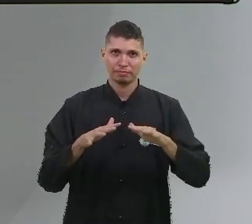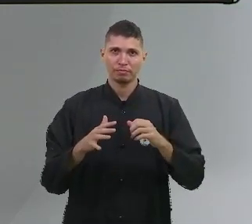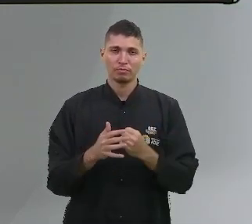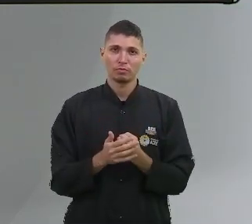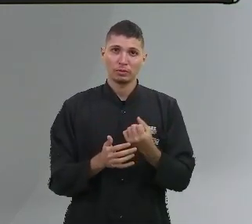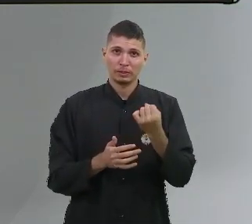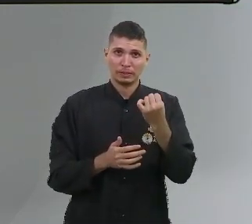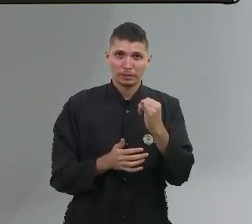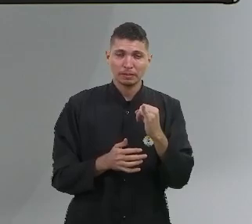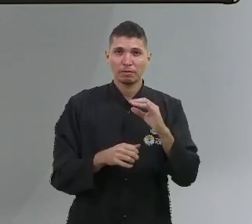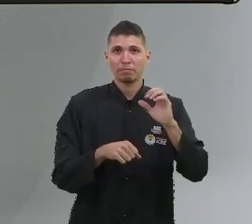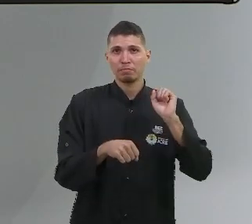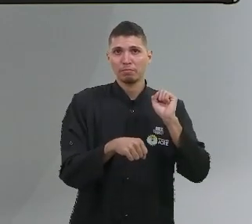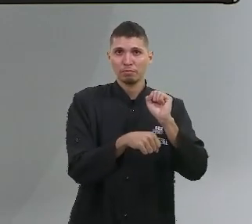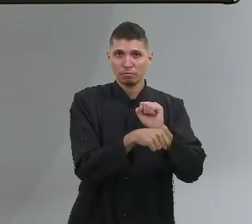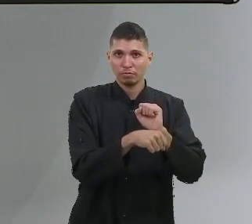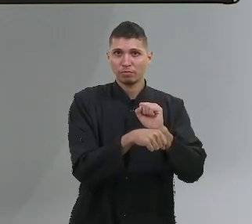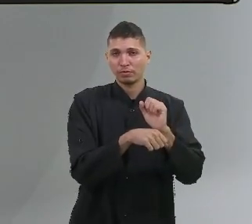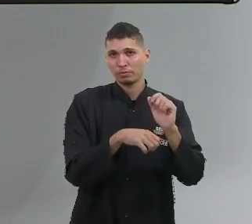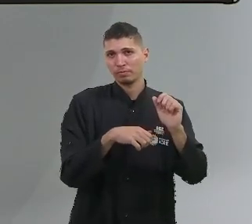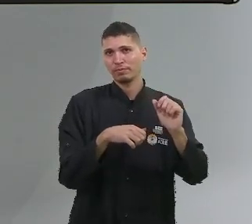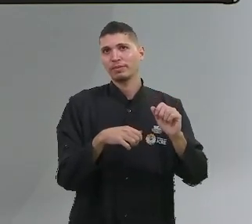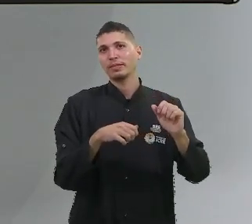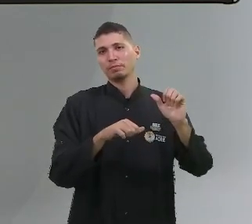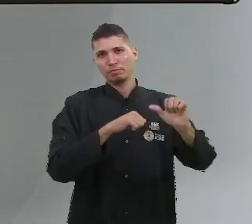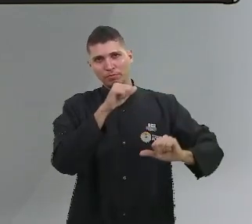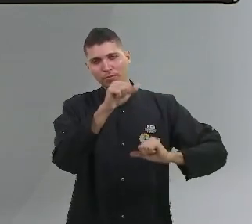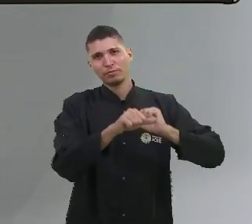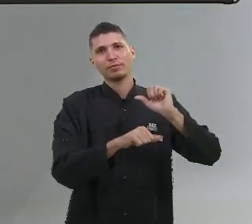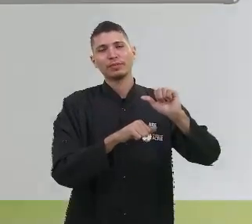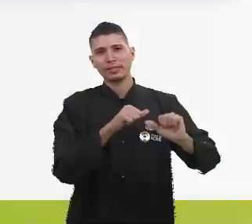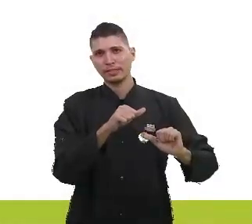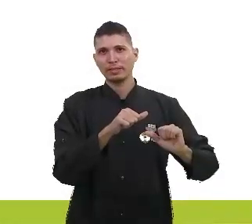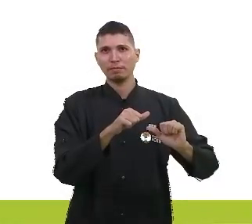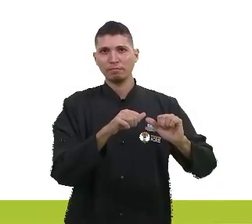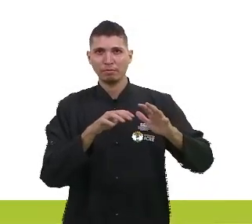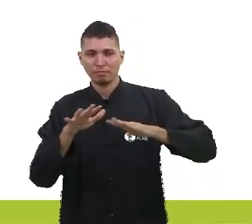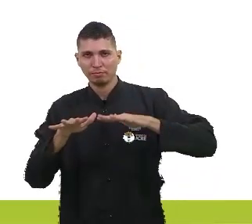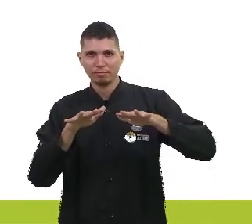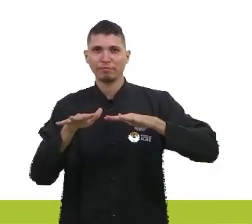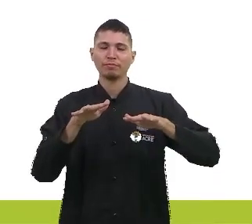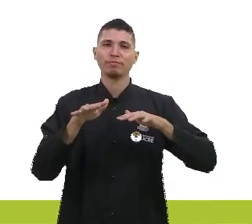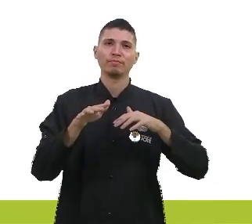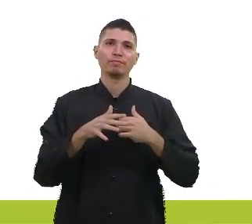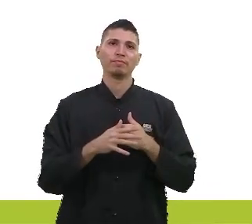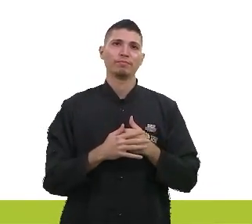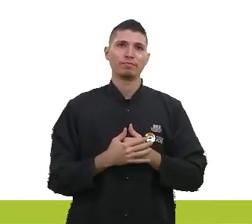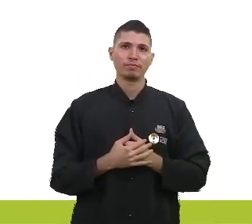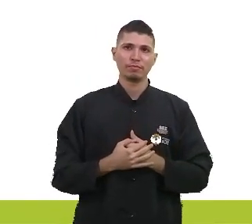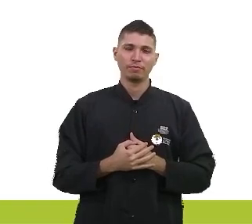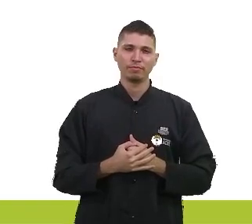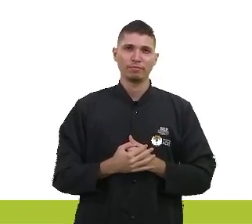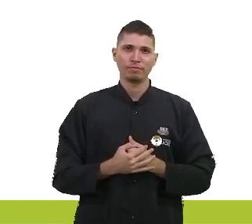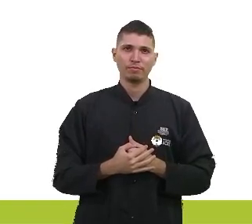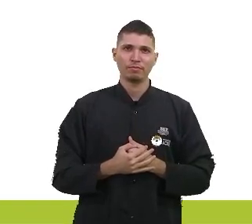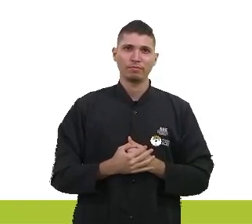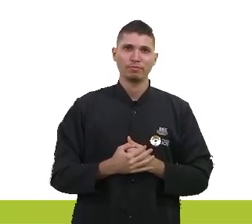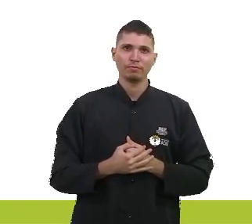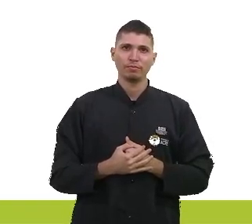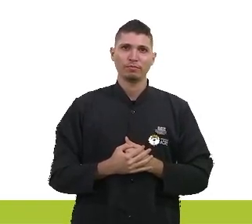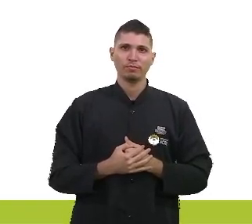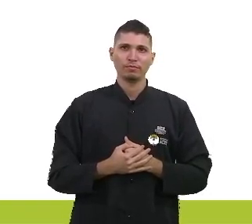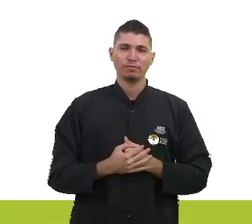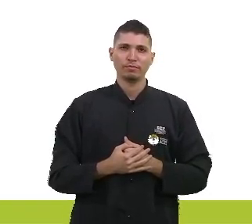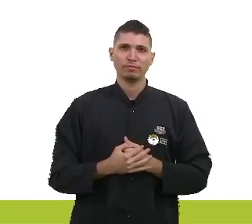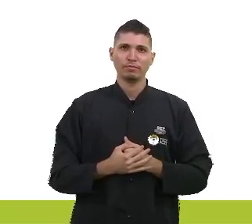está em repouso, fazer com que ele mude o seu estado de repouso. Tá ok? Então, olha só. Nós temos aqui, então, que